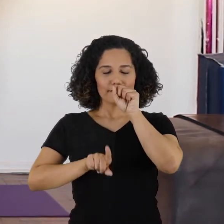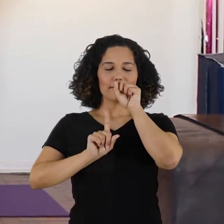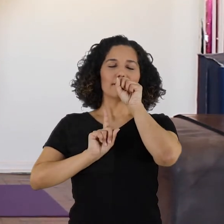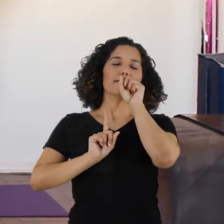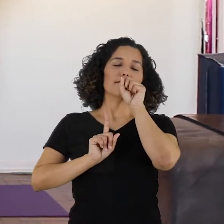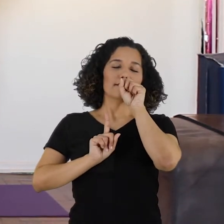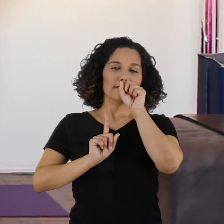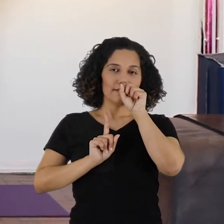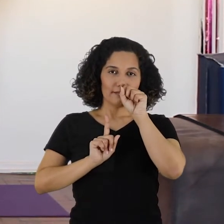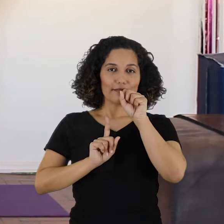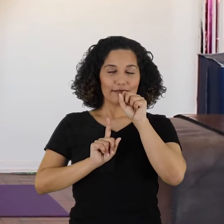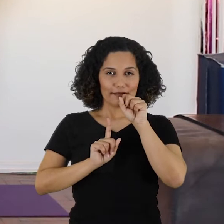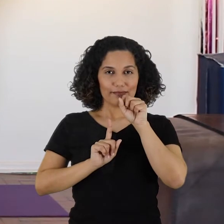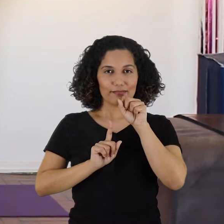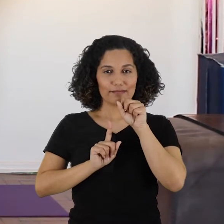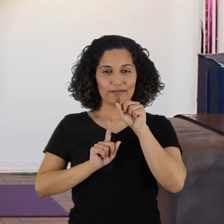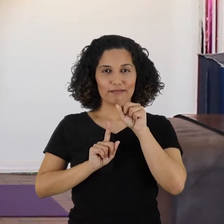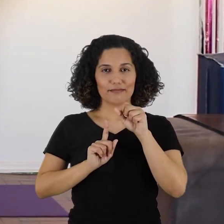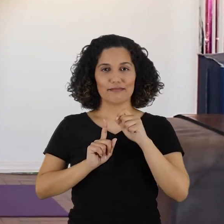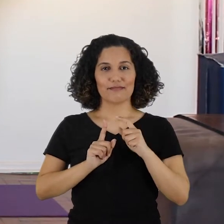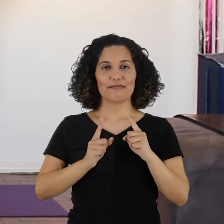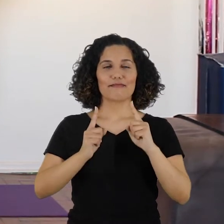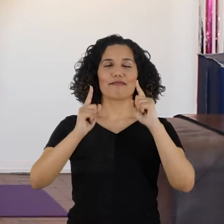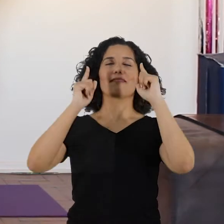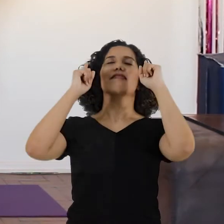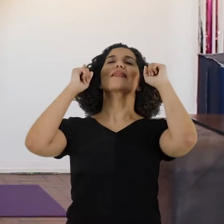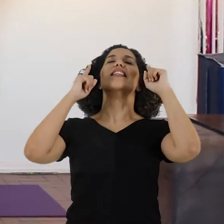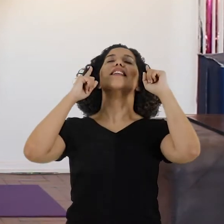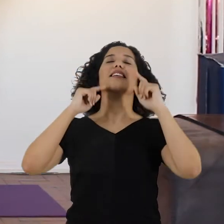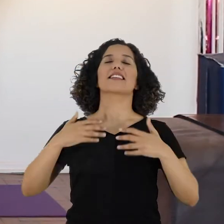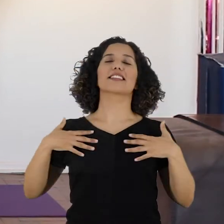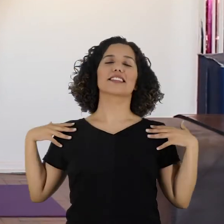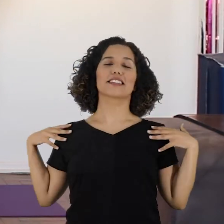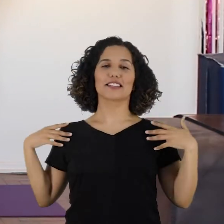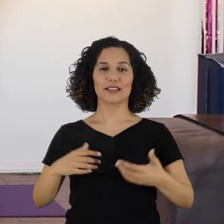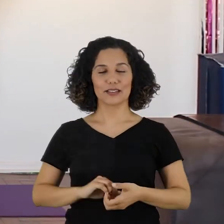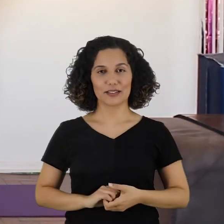inspira, sobe, Kali Mudra lá para cima, abre o peito.